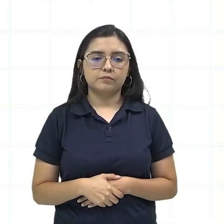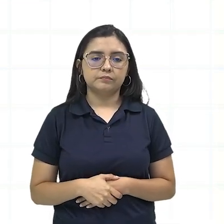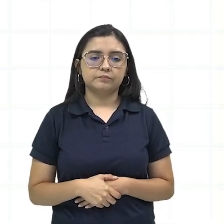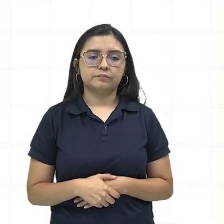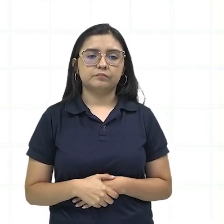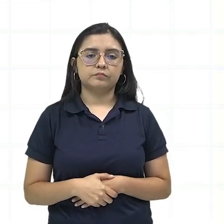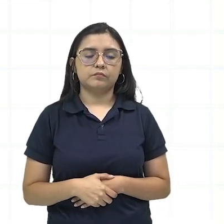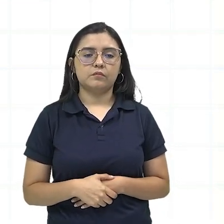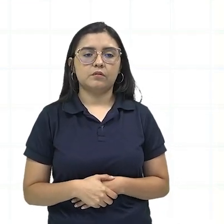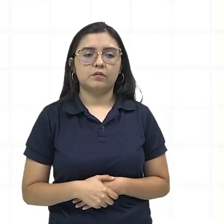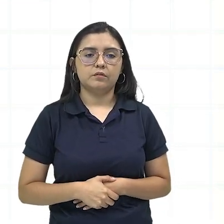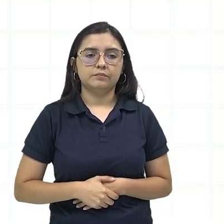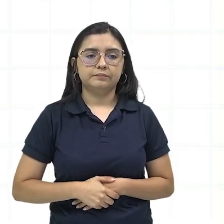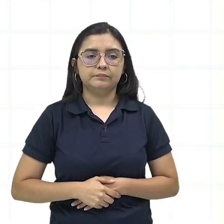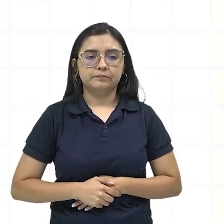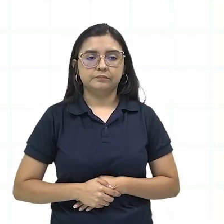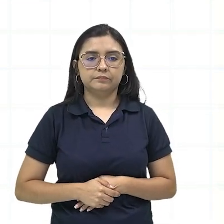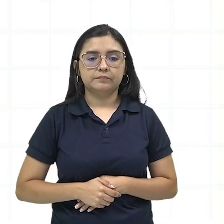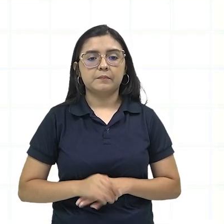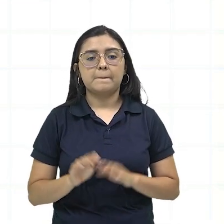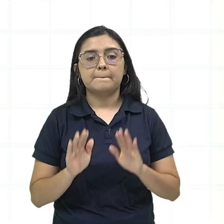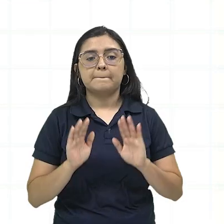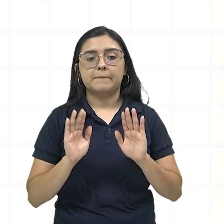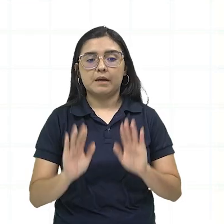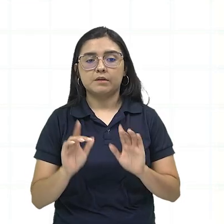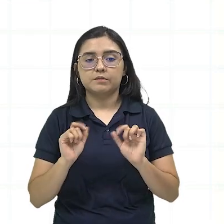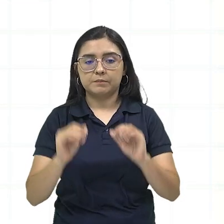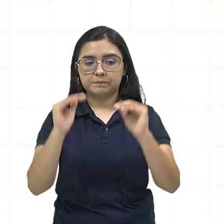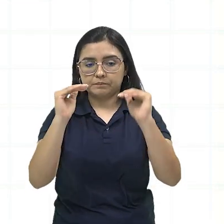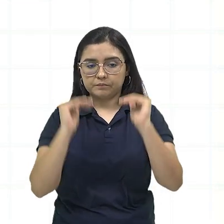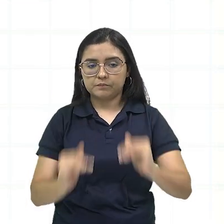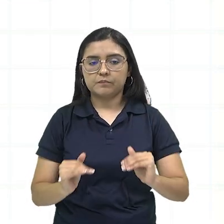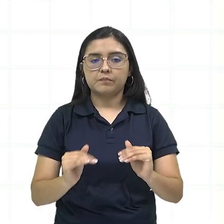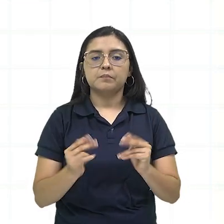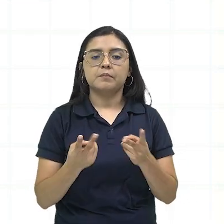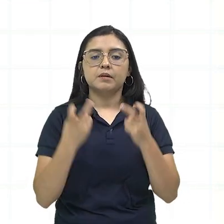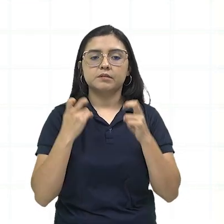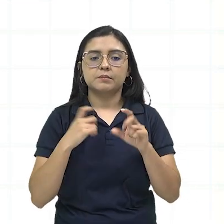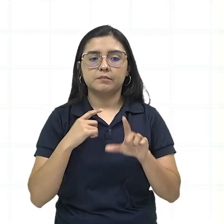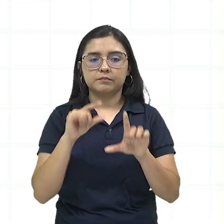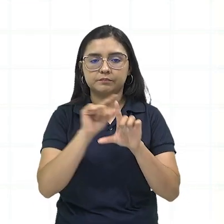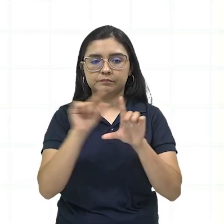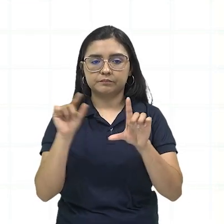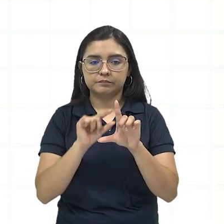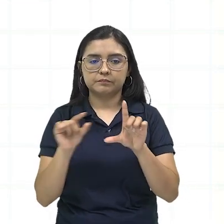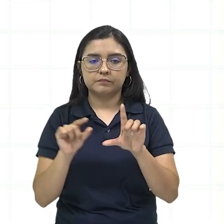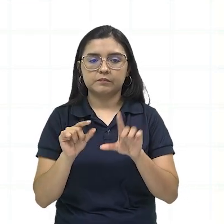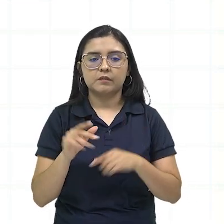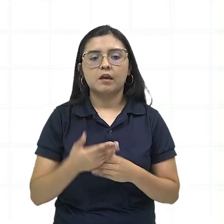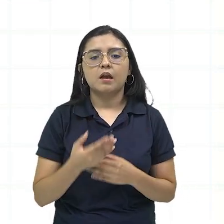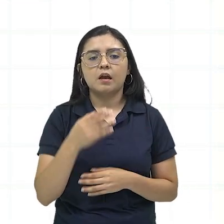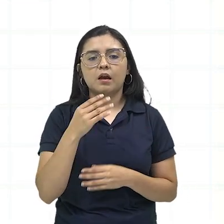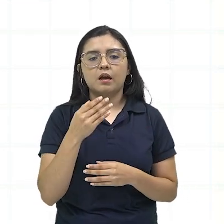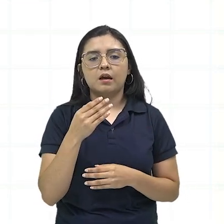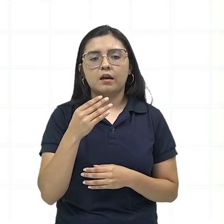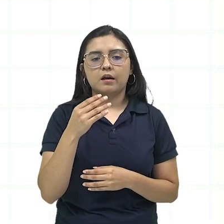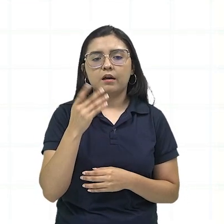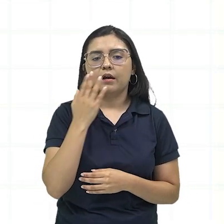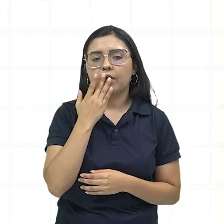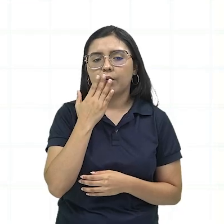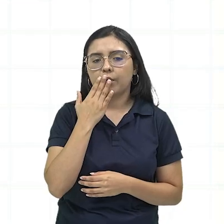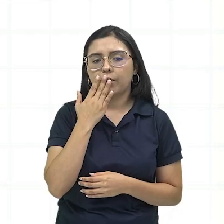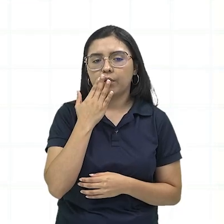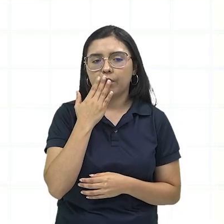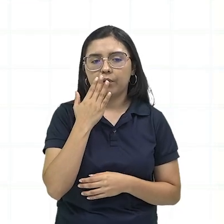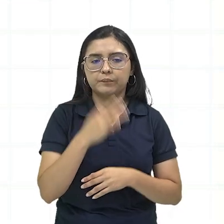no geral. Lá em segundo a gente já tem uma diferença, né? A gente vê aqui que o gráfico mostra que essa cor amarela, ou